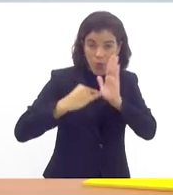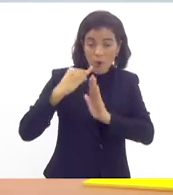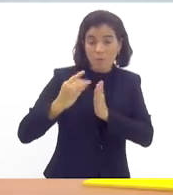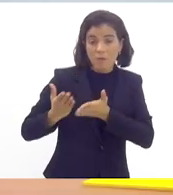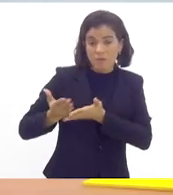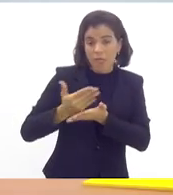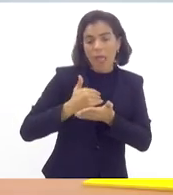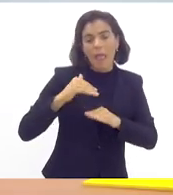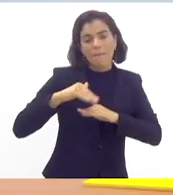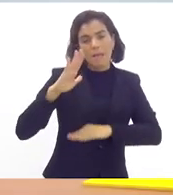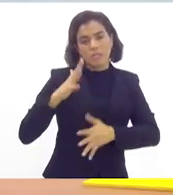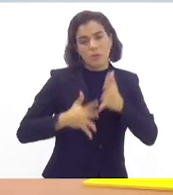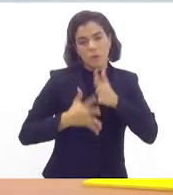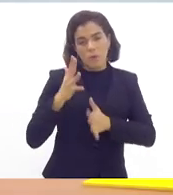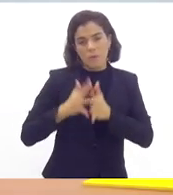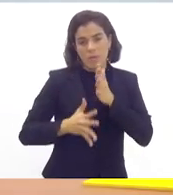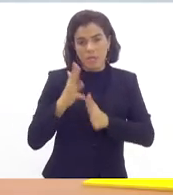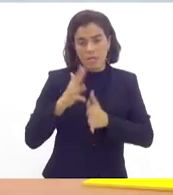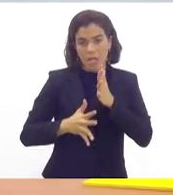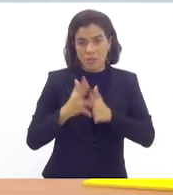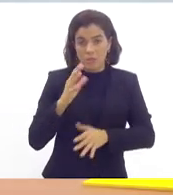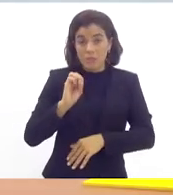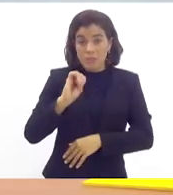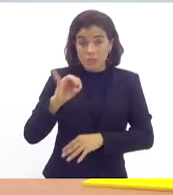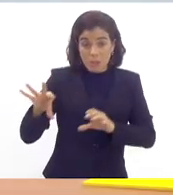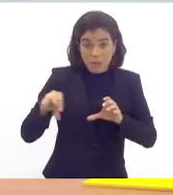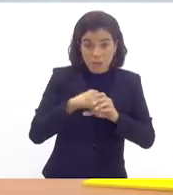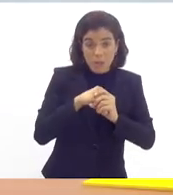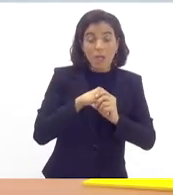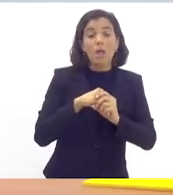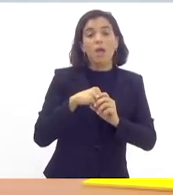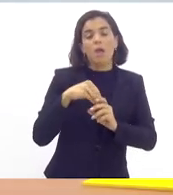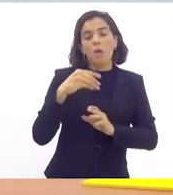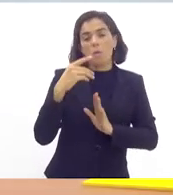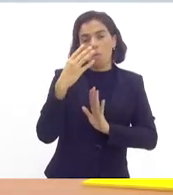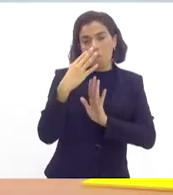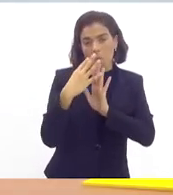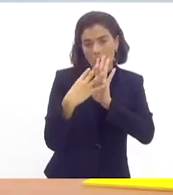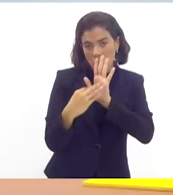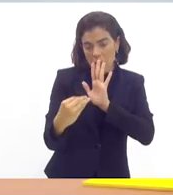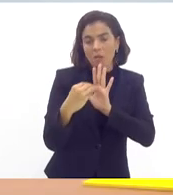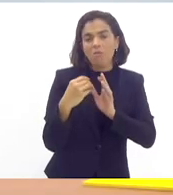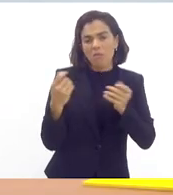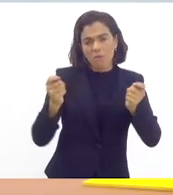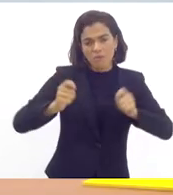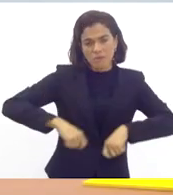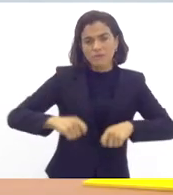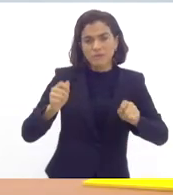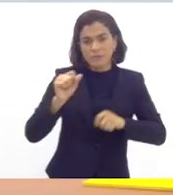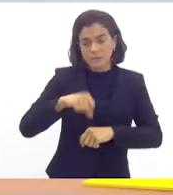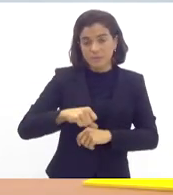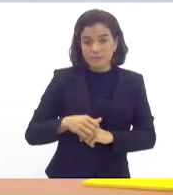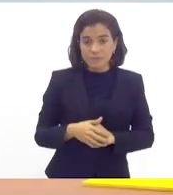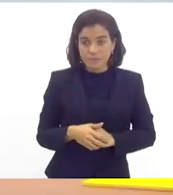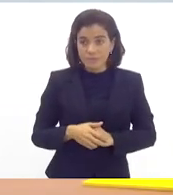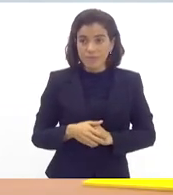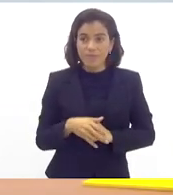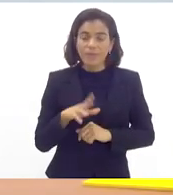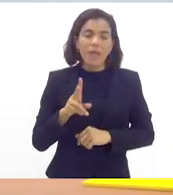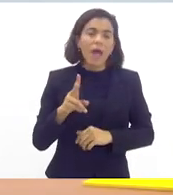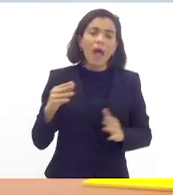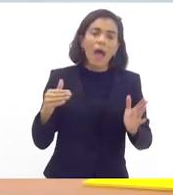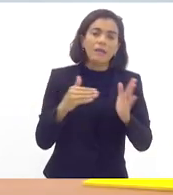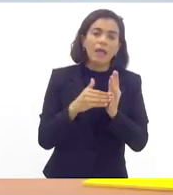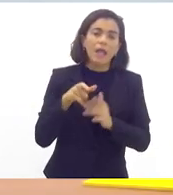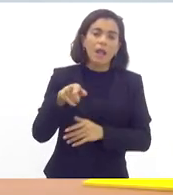mais complicado fazer isso. Mas se implantar um modelo de split payment, é perfeitamente possível fazer isso que o senhor está falando sim. E aí toda a venda para consumidor